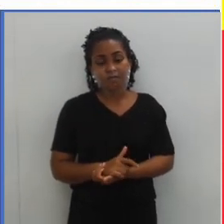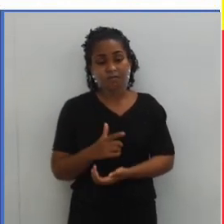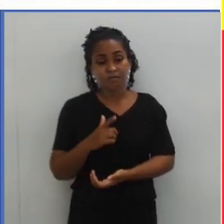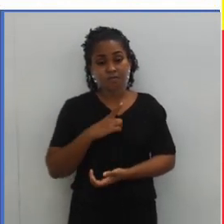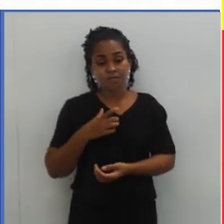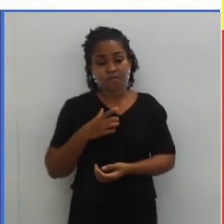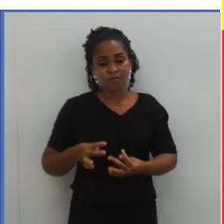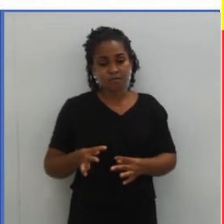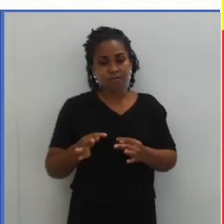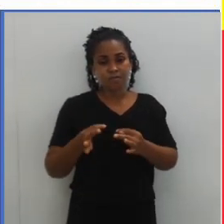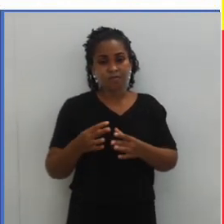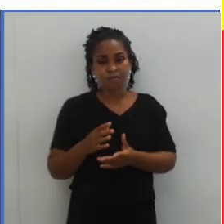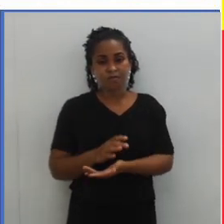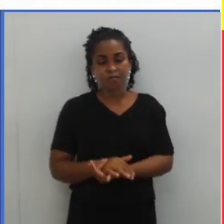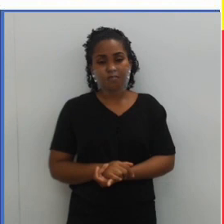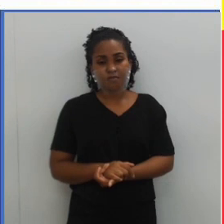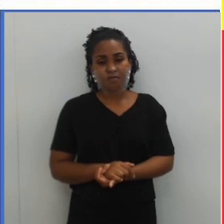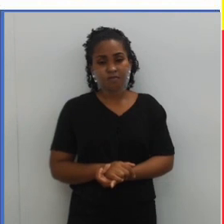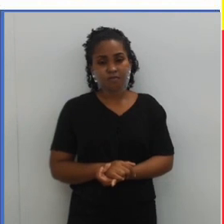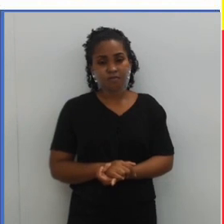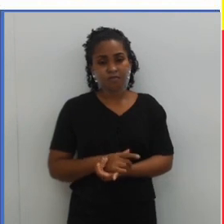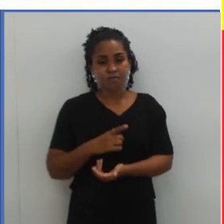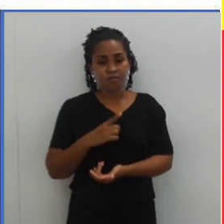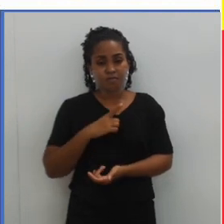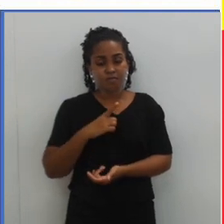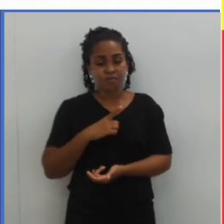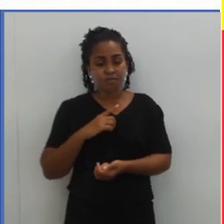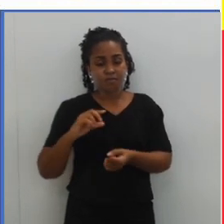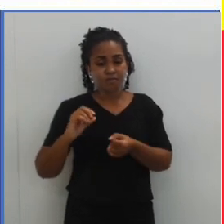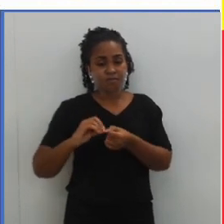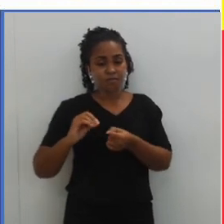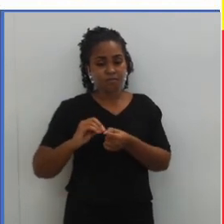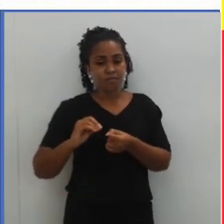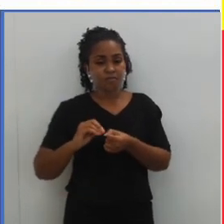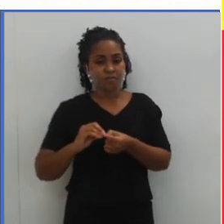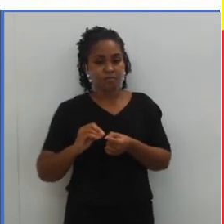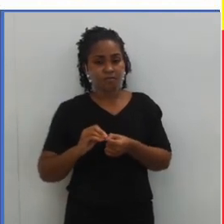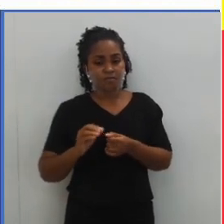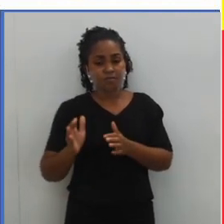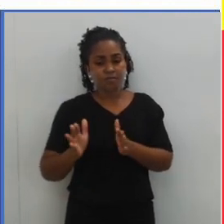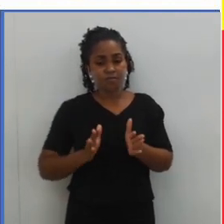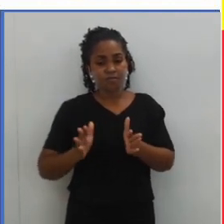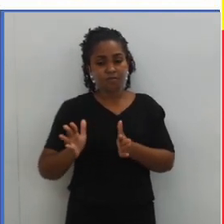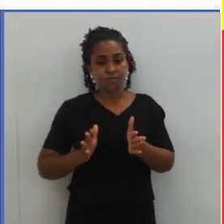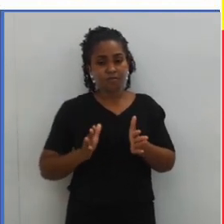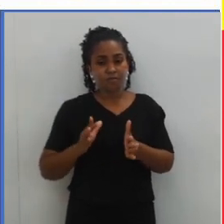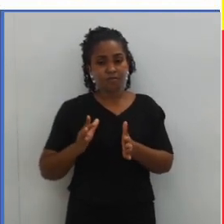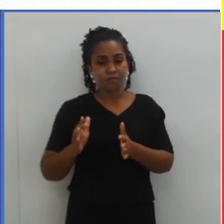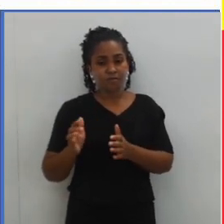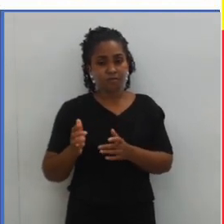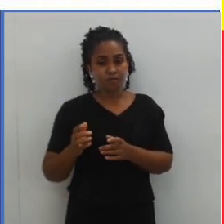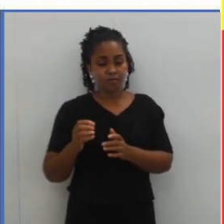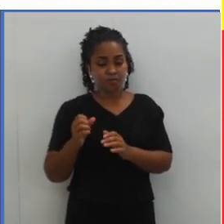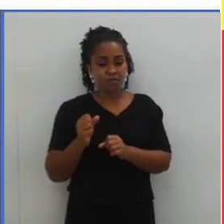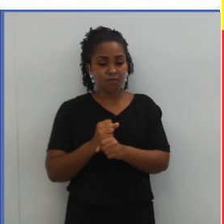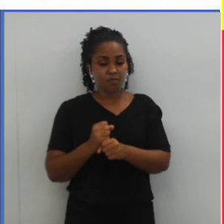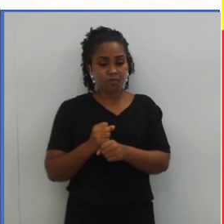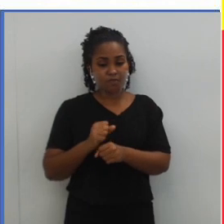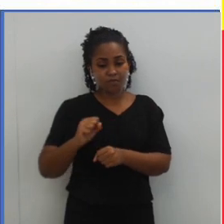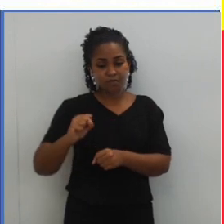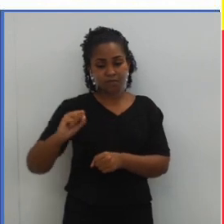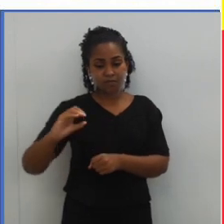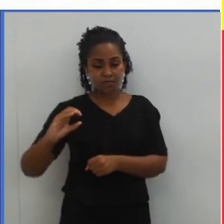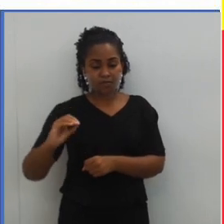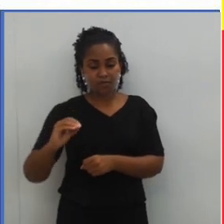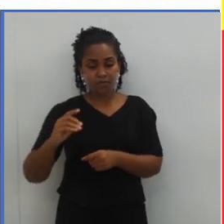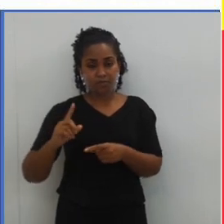tecnologia também ajudou, né, na forma de se fazer sucesso. Nesse período, na década de 80 mais ou menos, o Brasil também